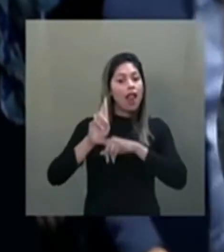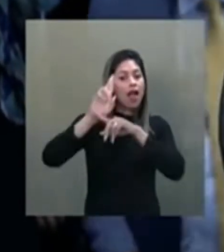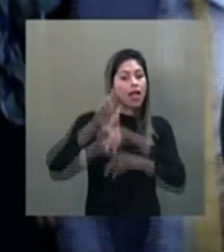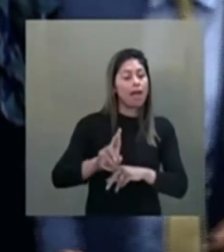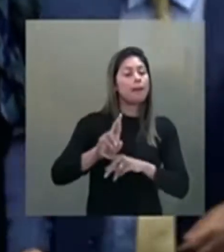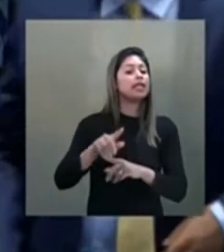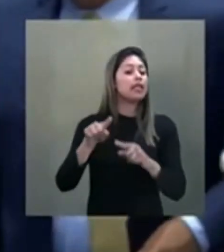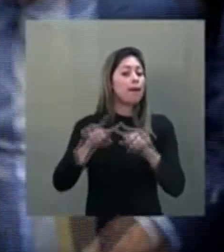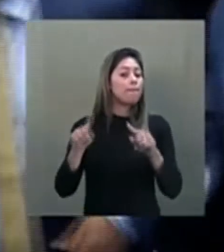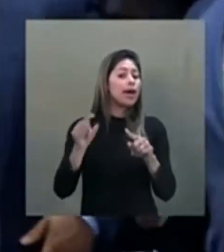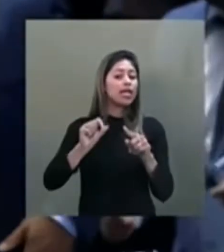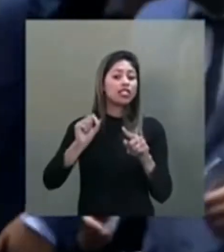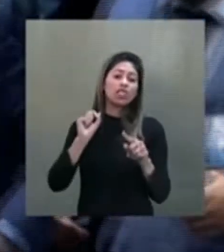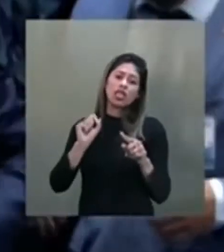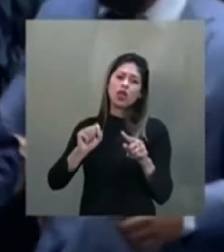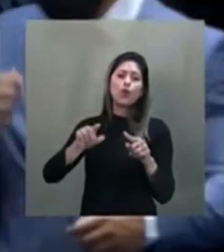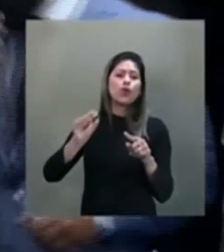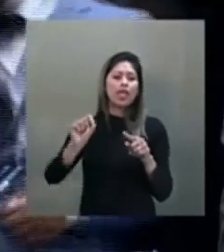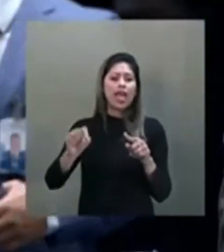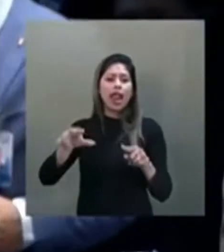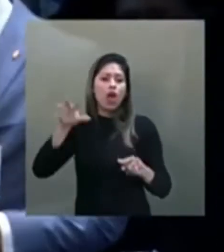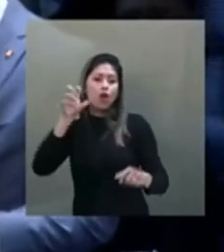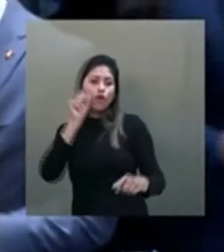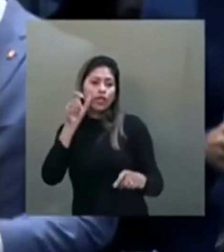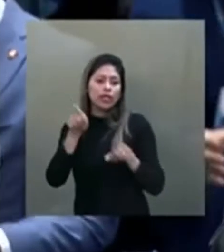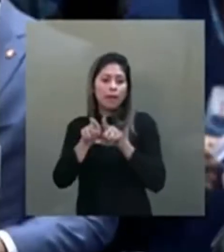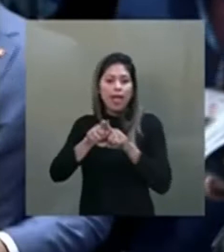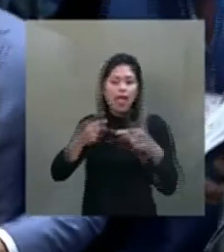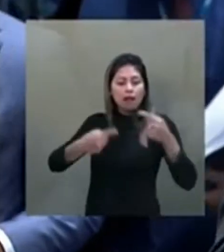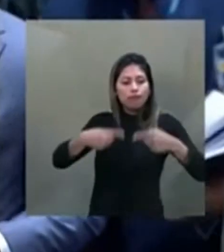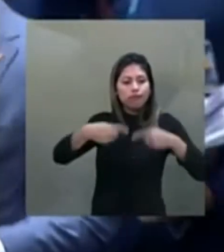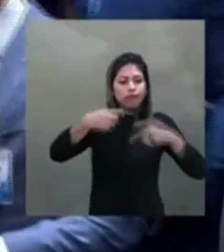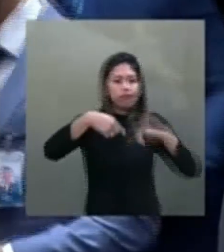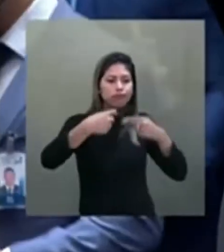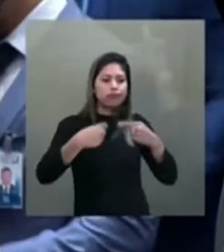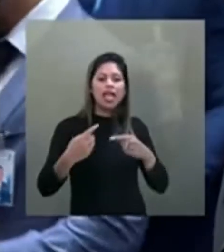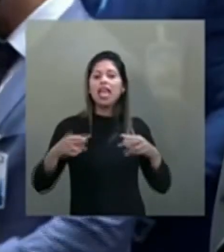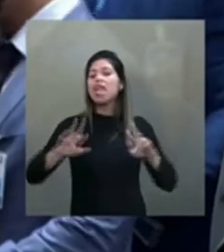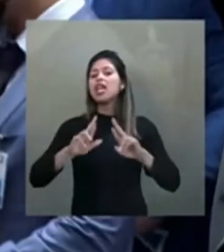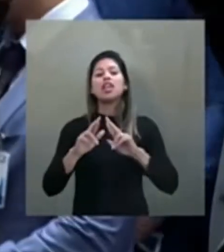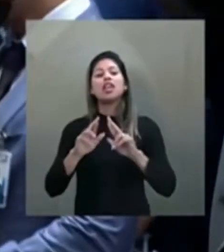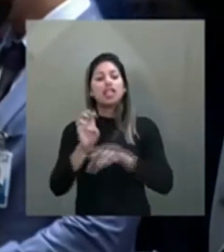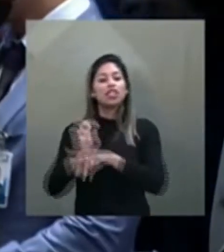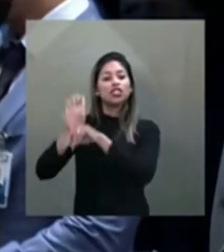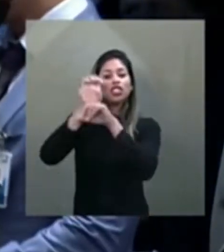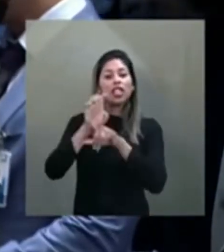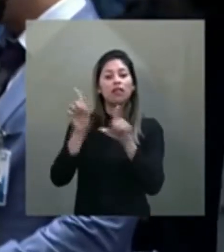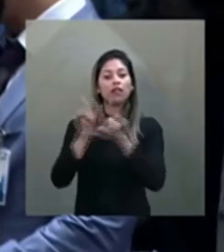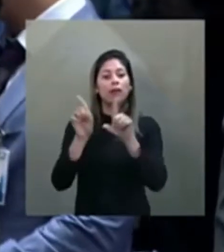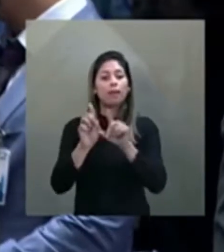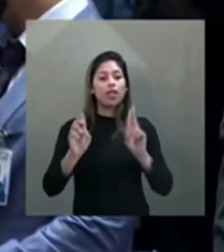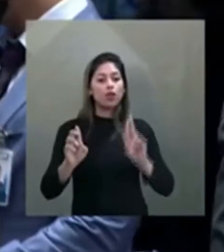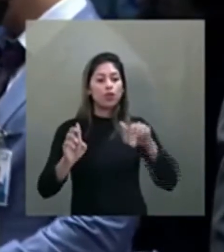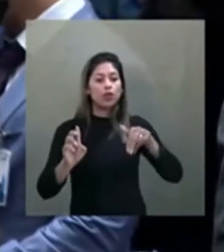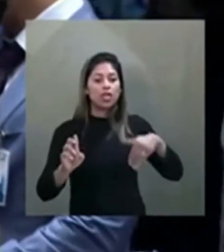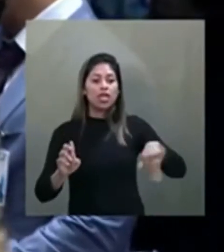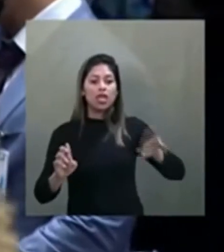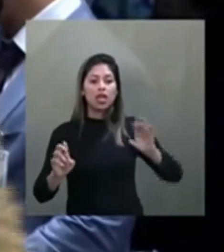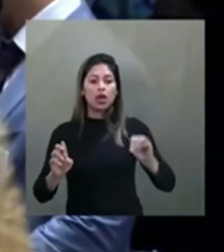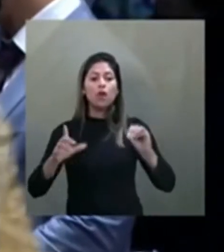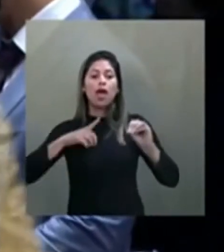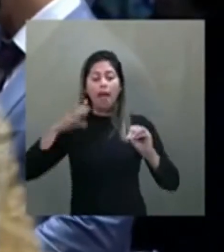Vital do Rego o presidente do senado Rodrigo Pacheco chegou ao plenário em meio à sessão e